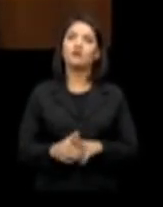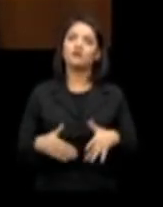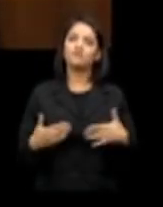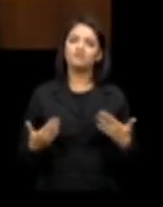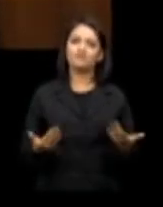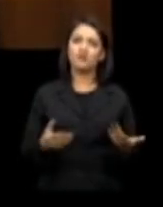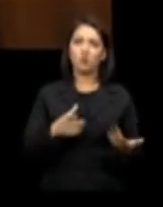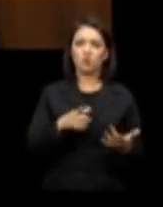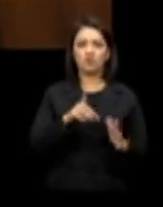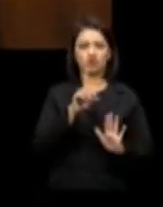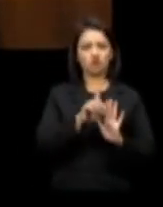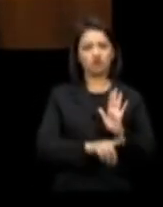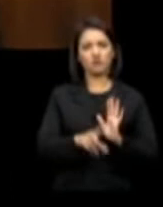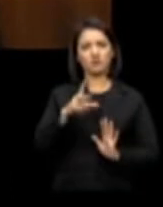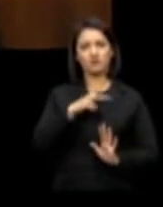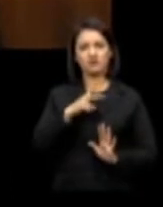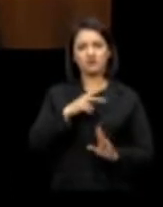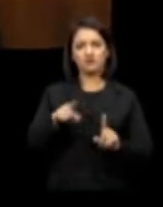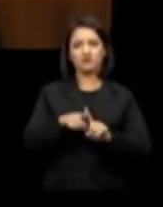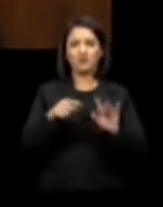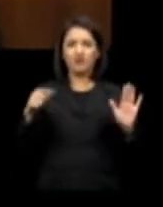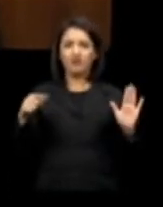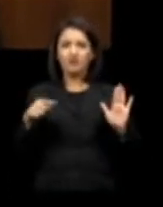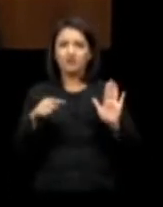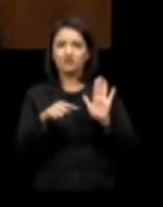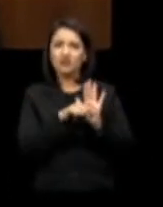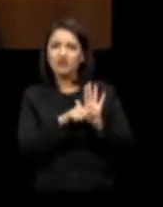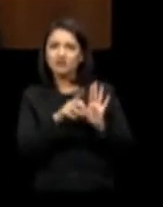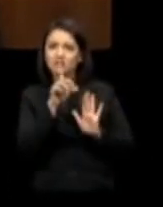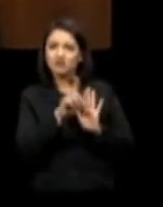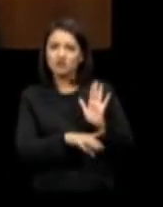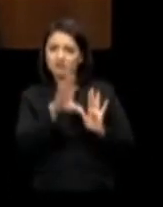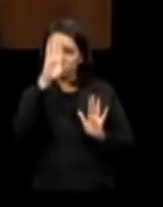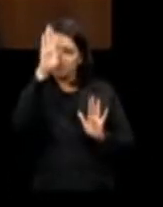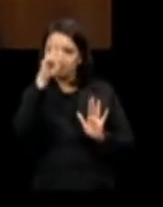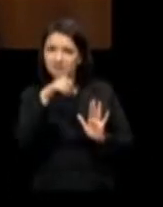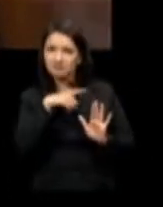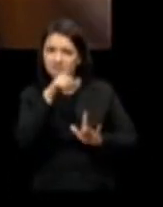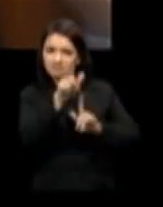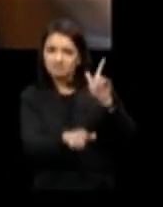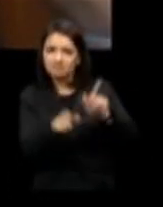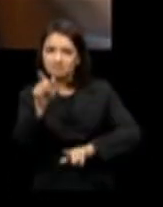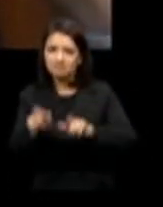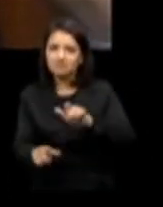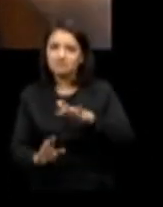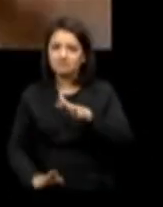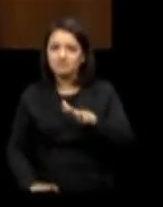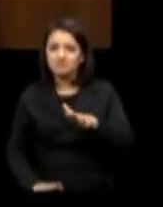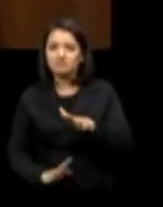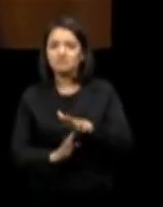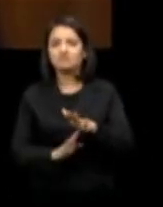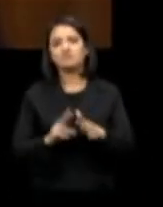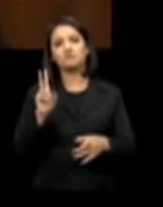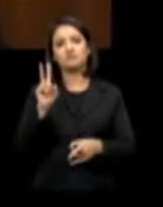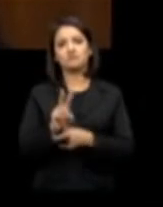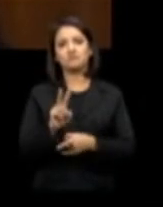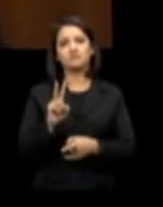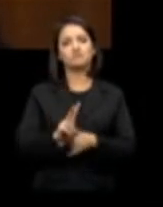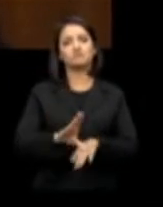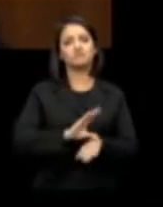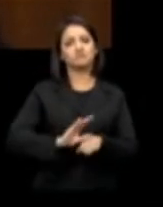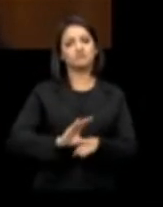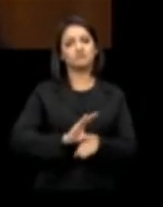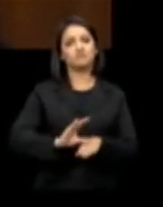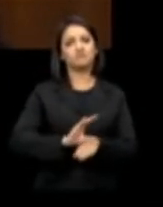privacidade à função negativa de um direito fundamental personalíssimo limitou o reconhecimento da proteção constitucional